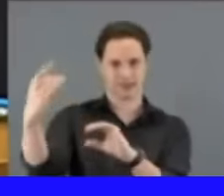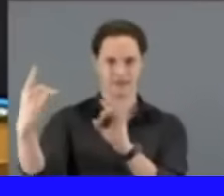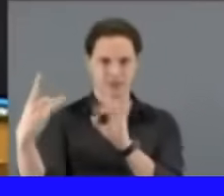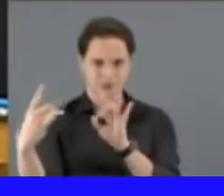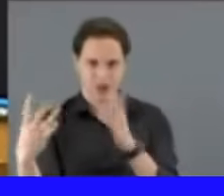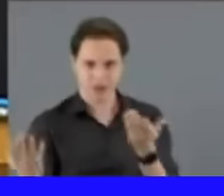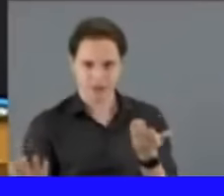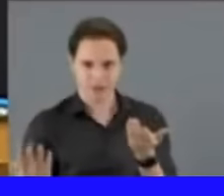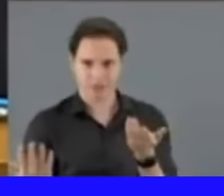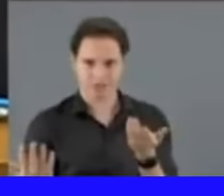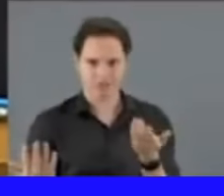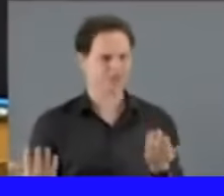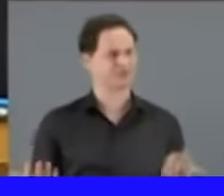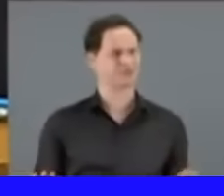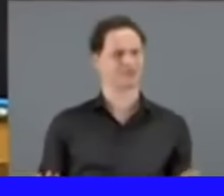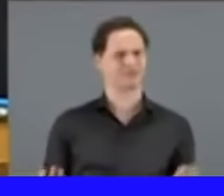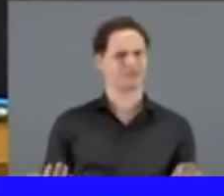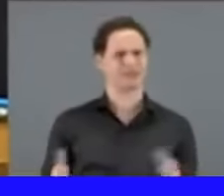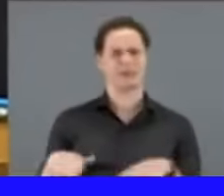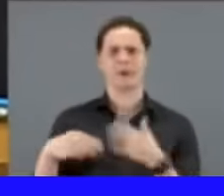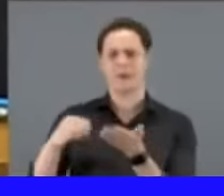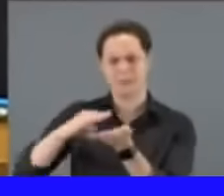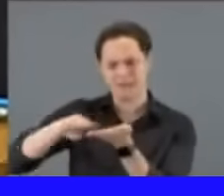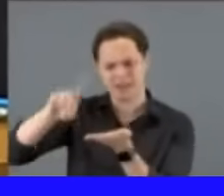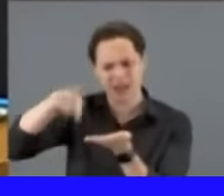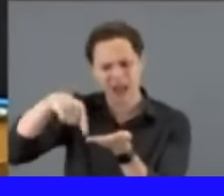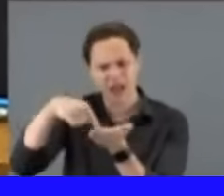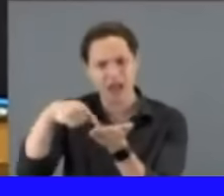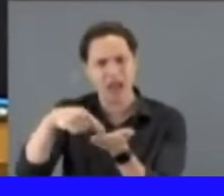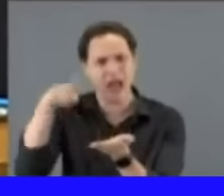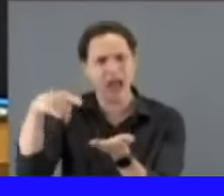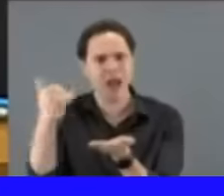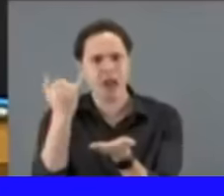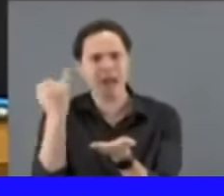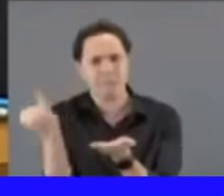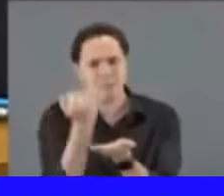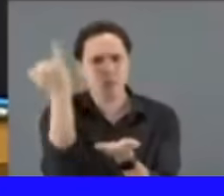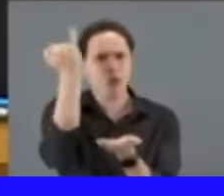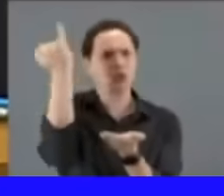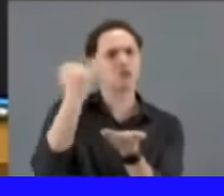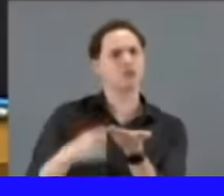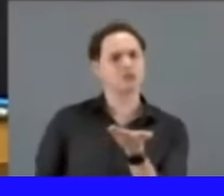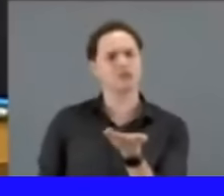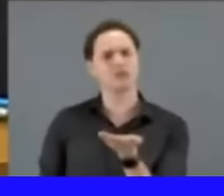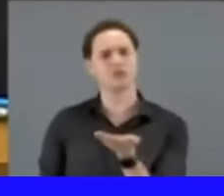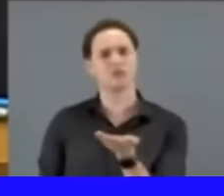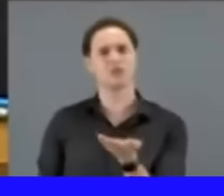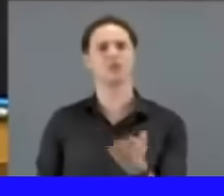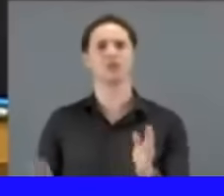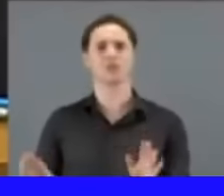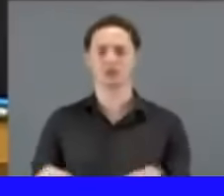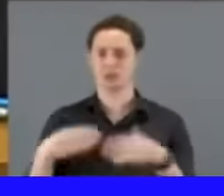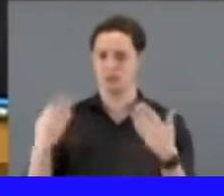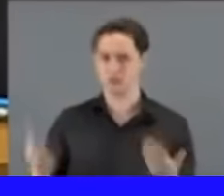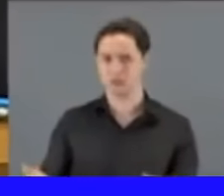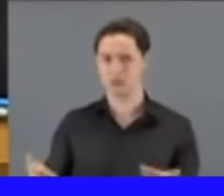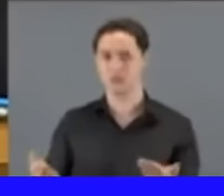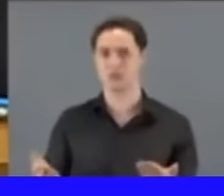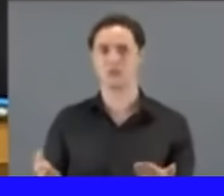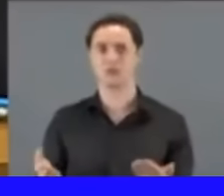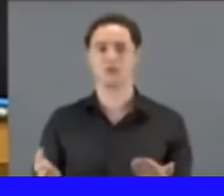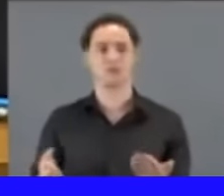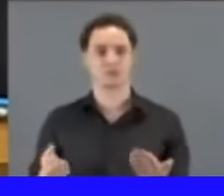se recebeu ou não. Ou seja, a mensagem ela é importante. Assim como também o próprio mensageiro. Portanto, da mesma forma